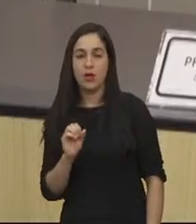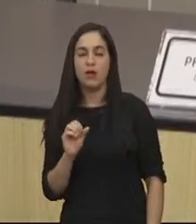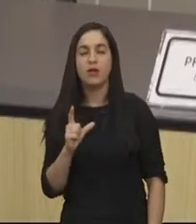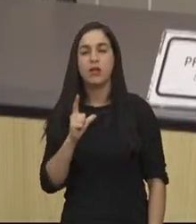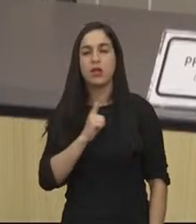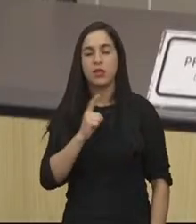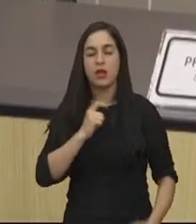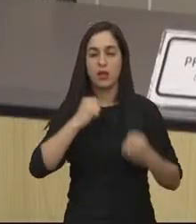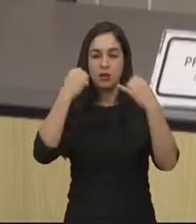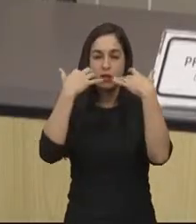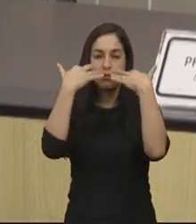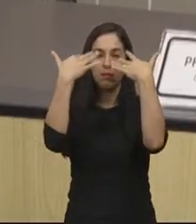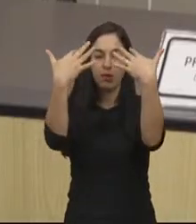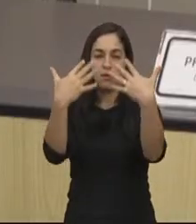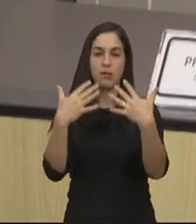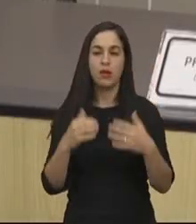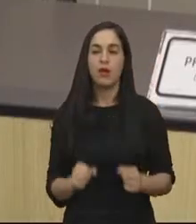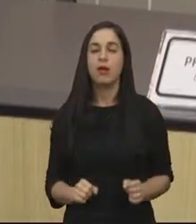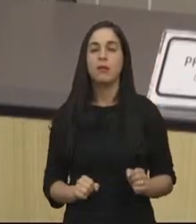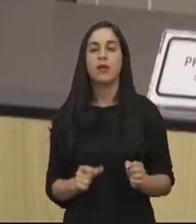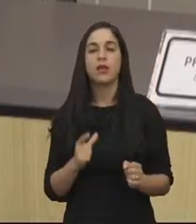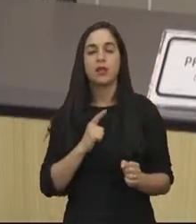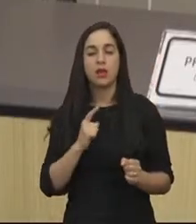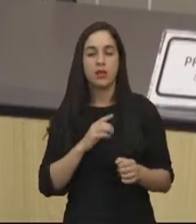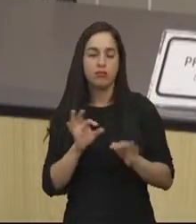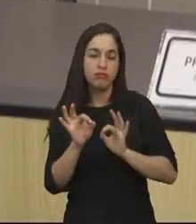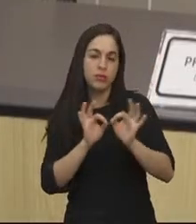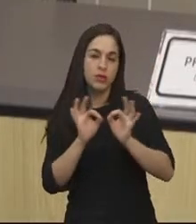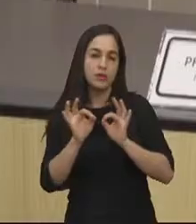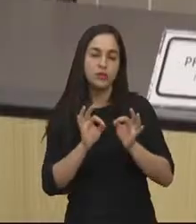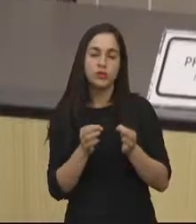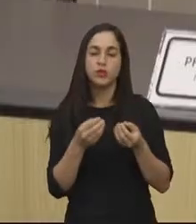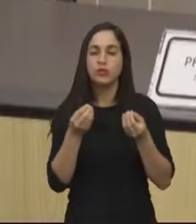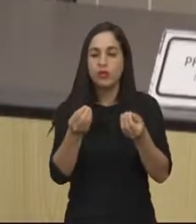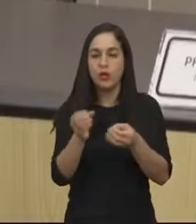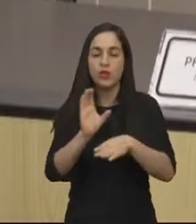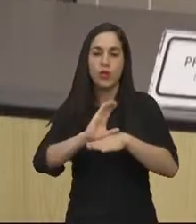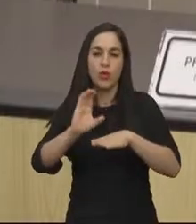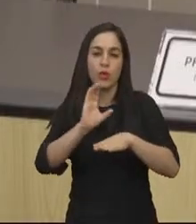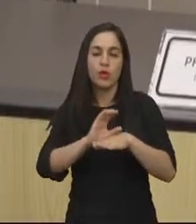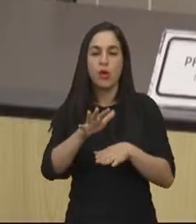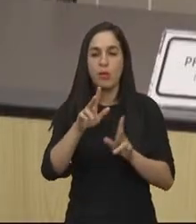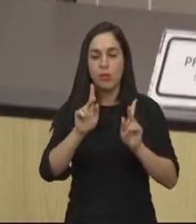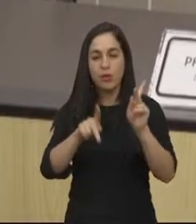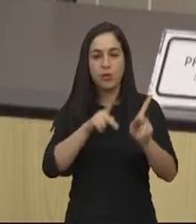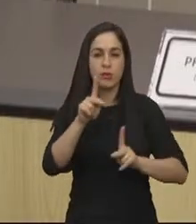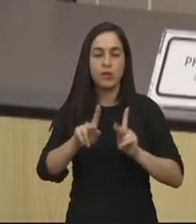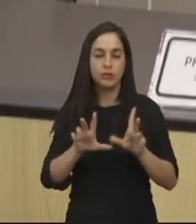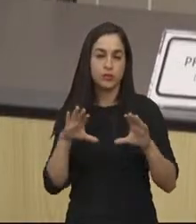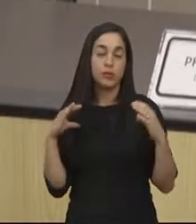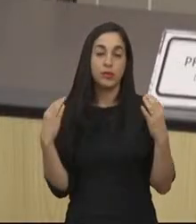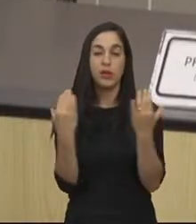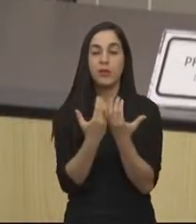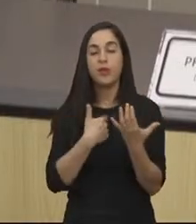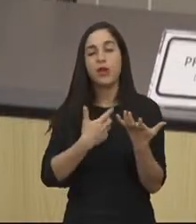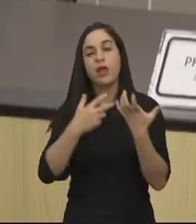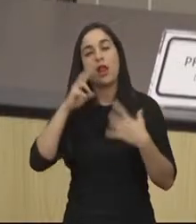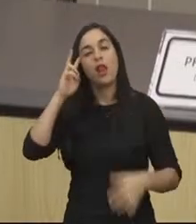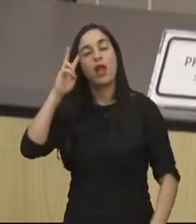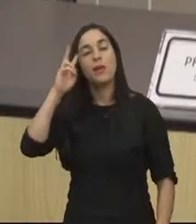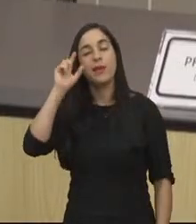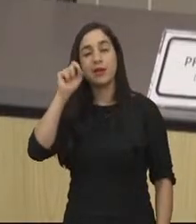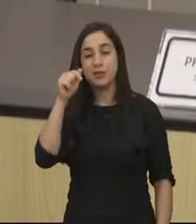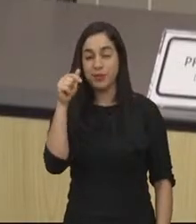para a consolidação da proposta de plano de oferta de cursos voltados para a nossa comunidade externa. Gostaria de lembrar a importância